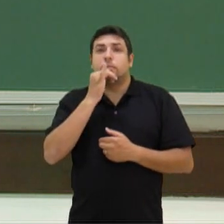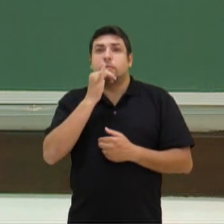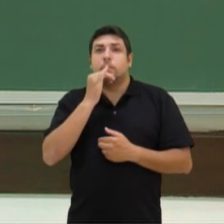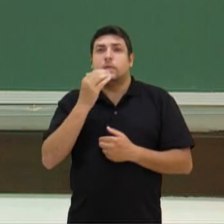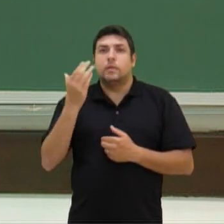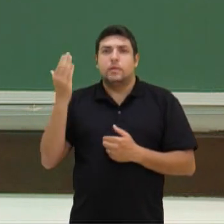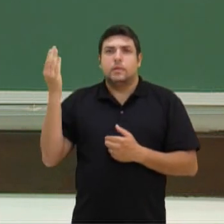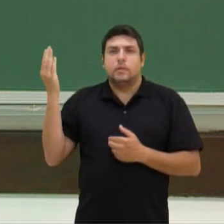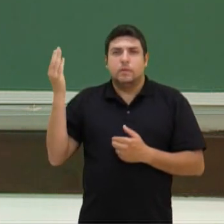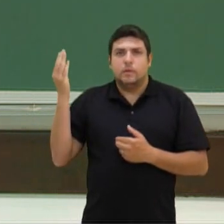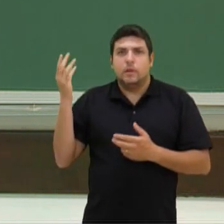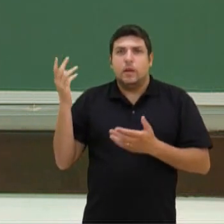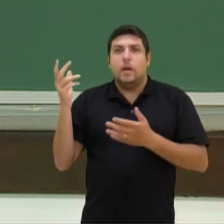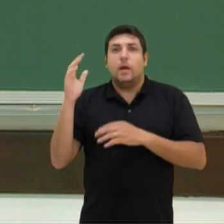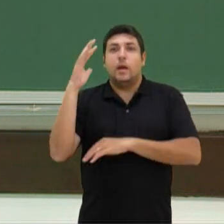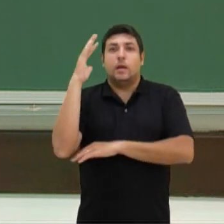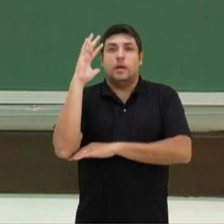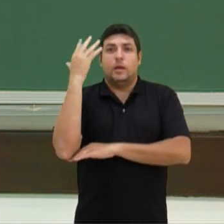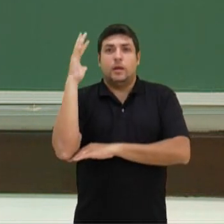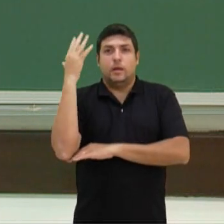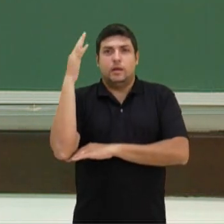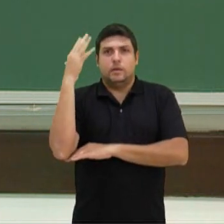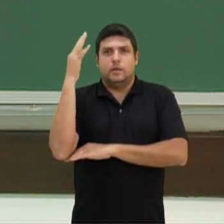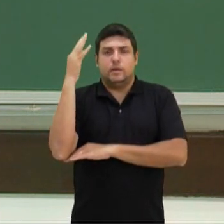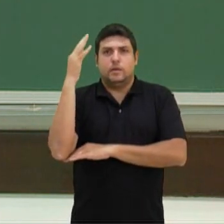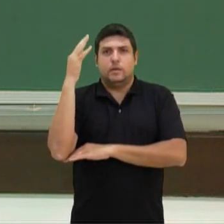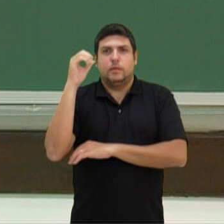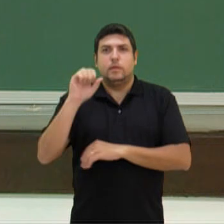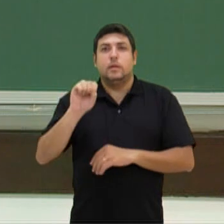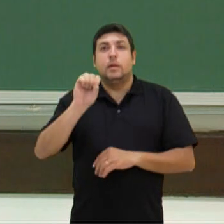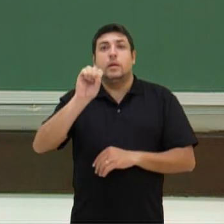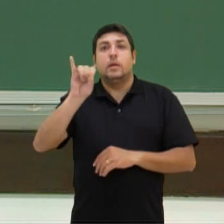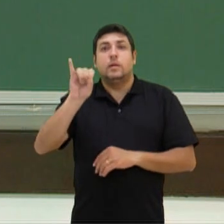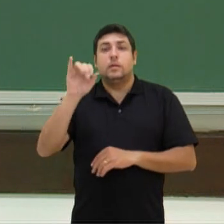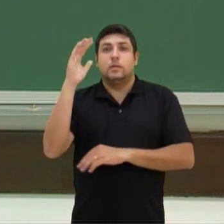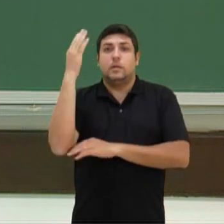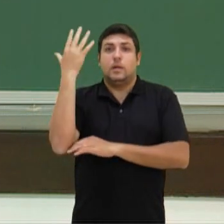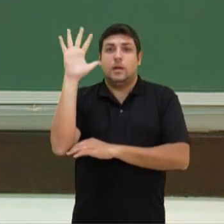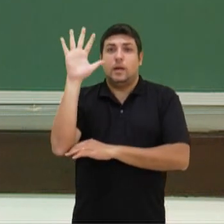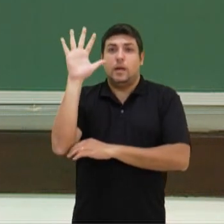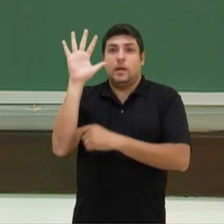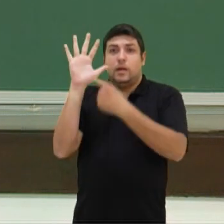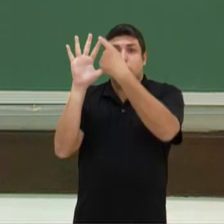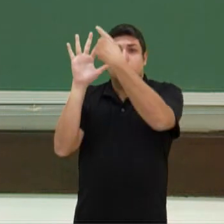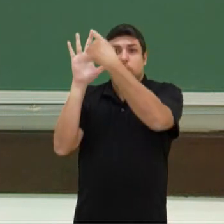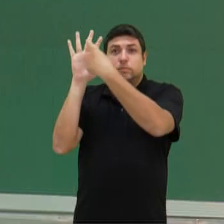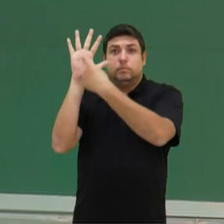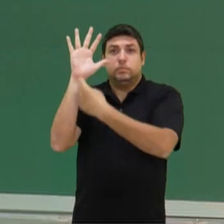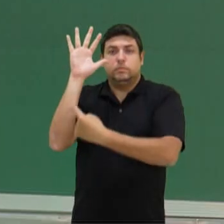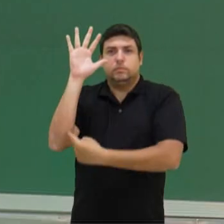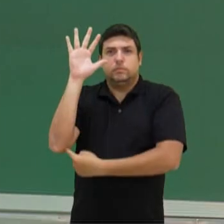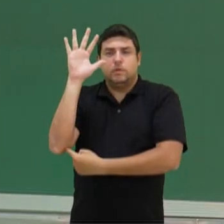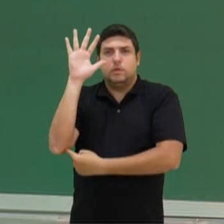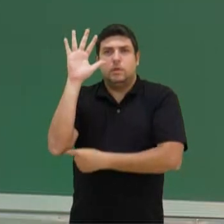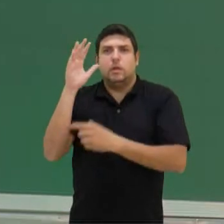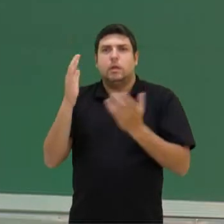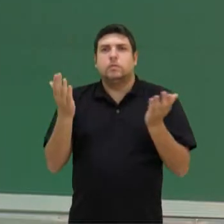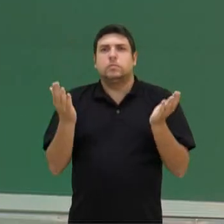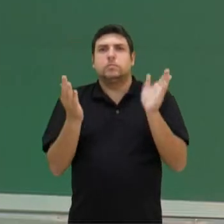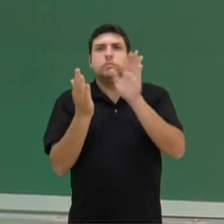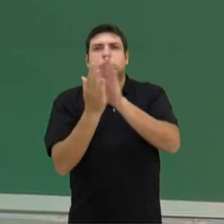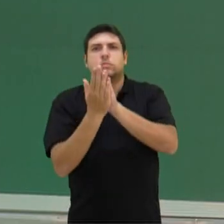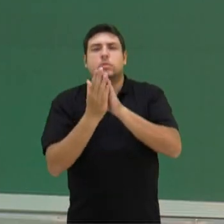é uma árvore. Se você fizer uma linha vertical nela, os dois lados são